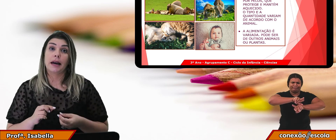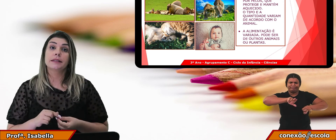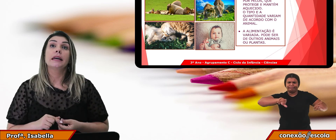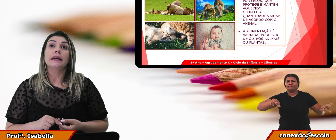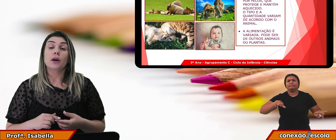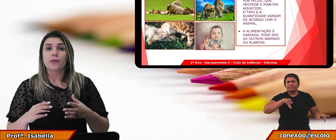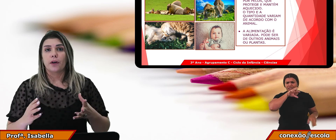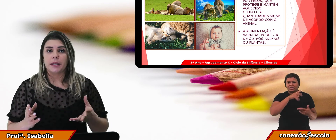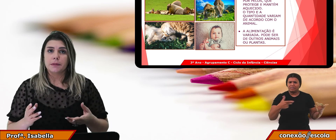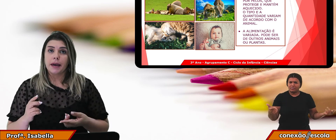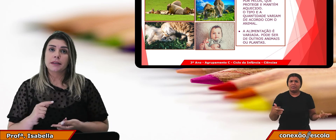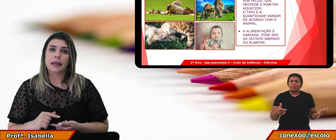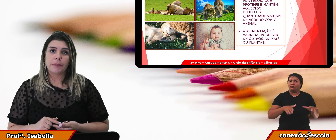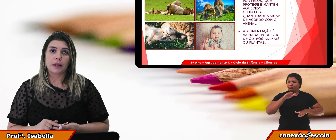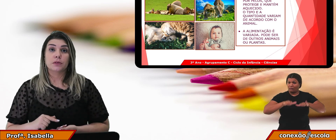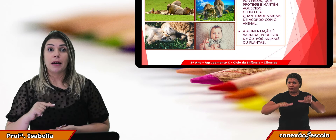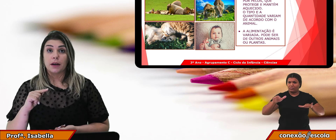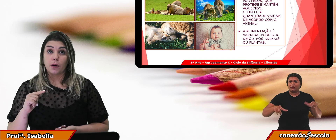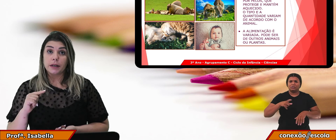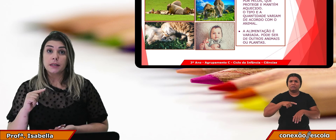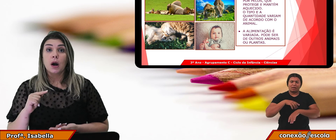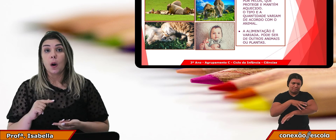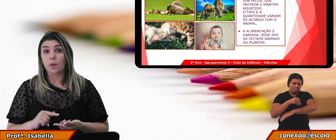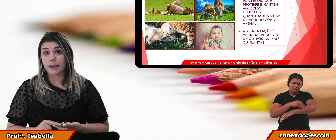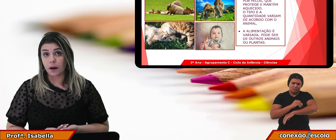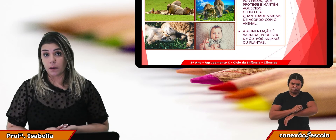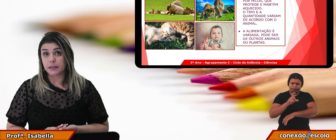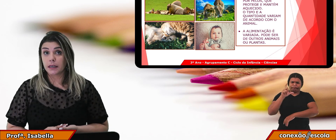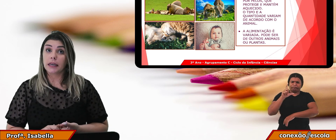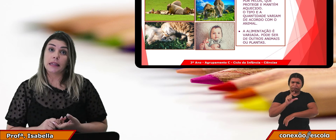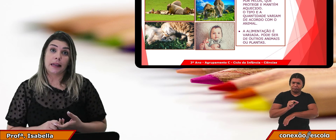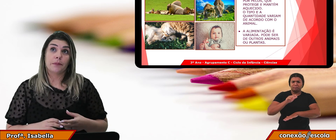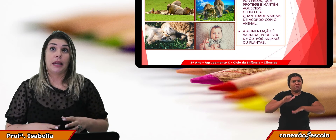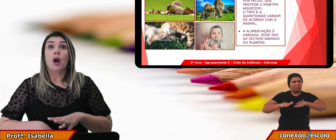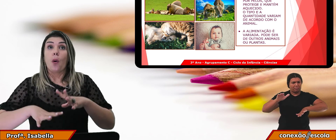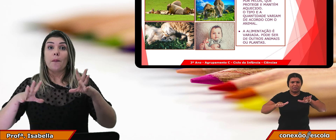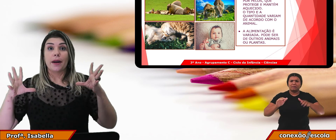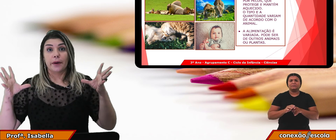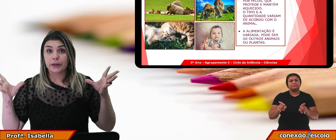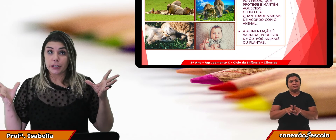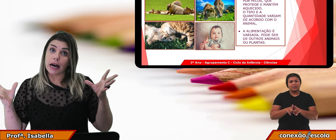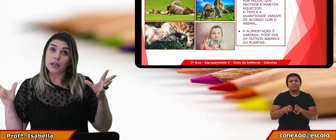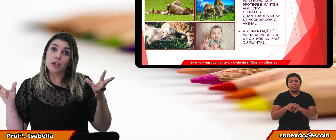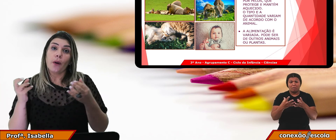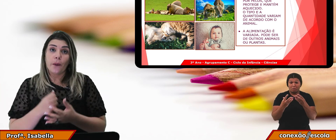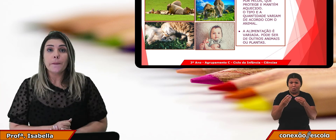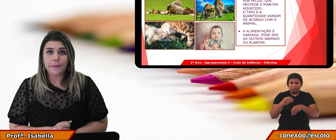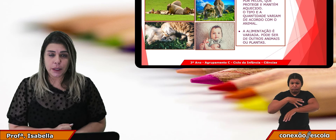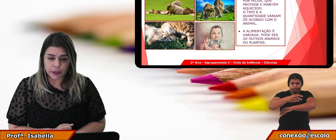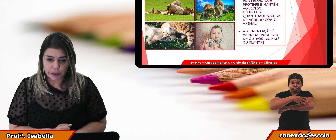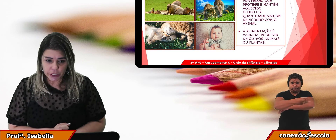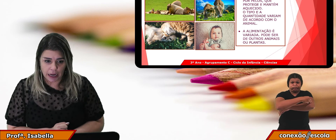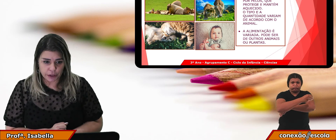de animais que, conforme a espécie, têm pelos maiores ou menores. E tem também com maior quantidade